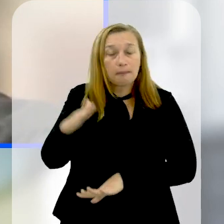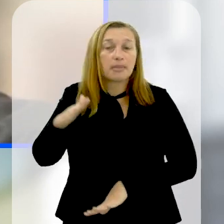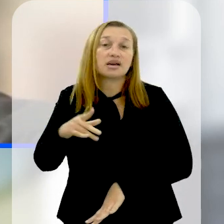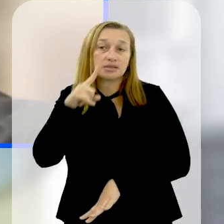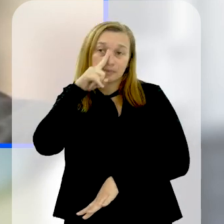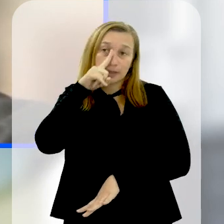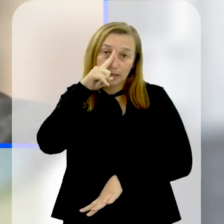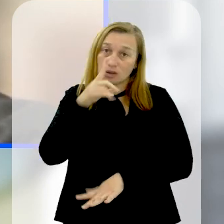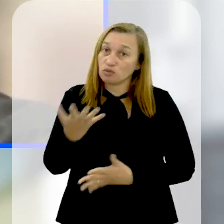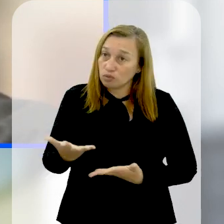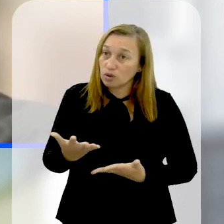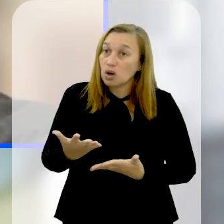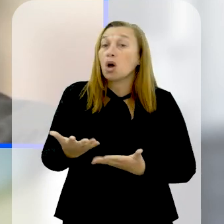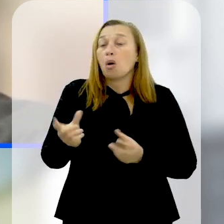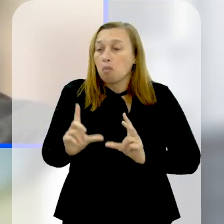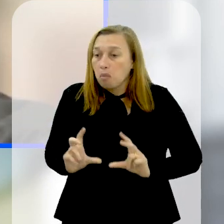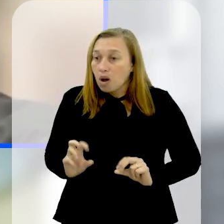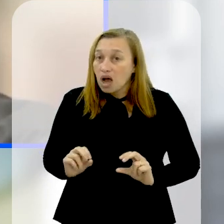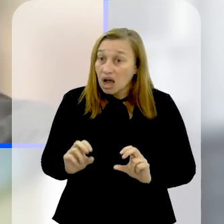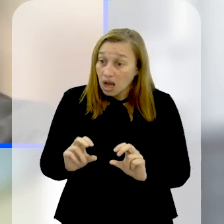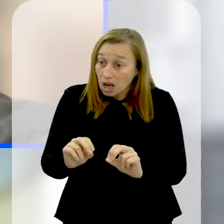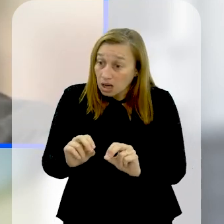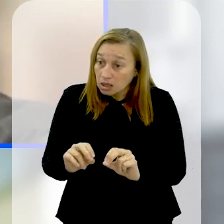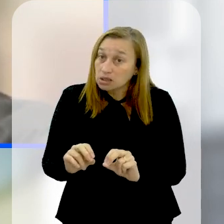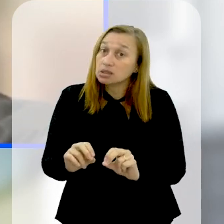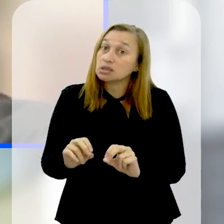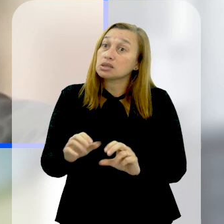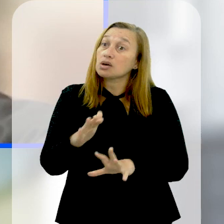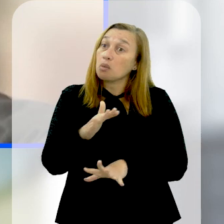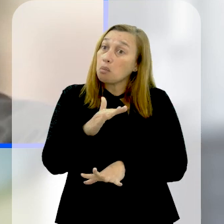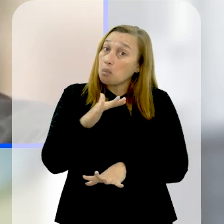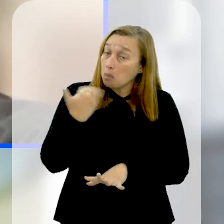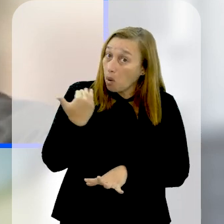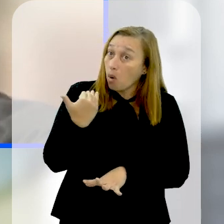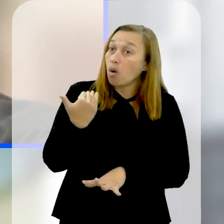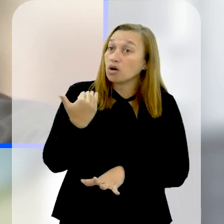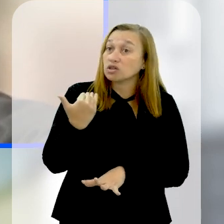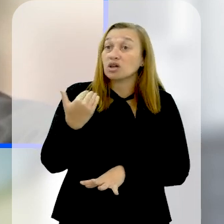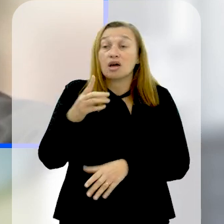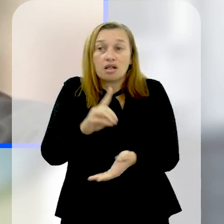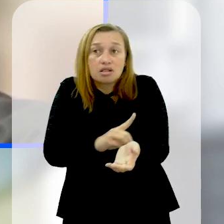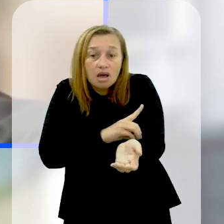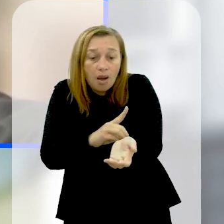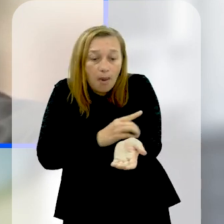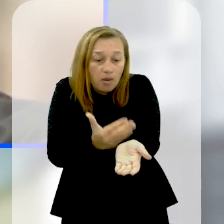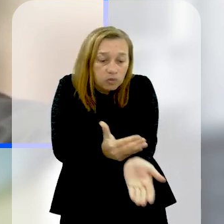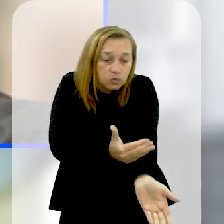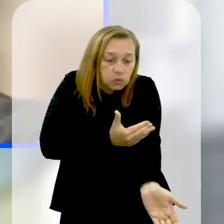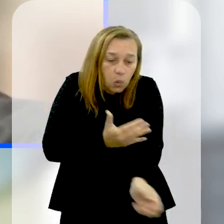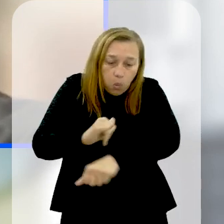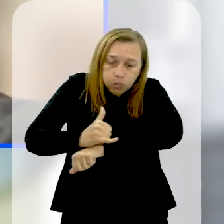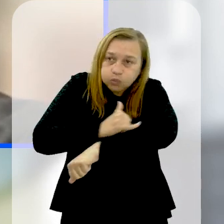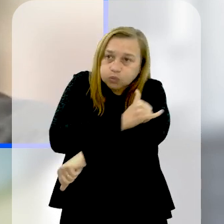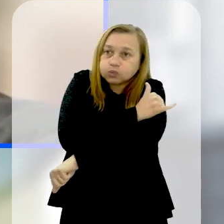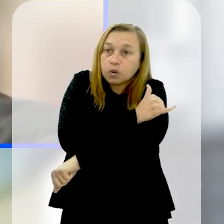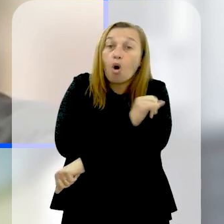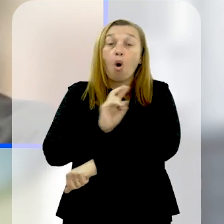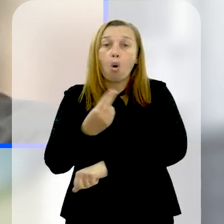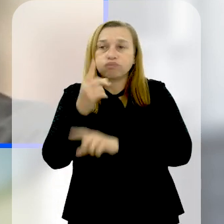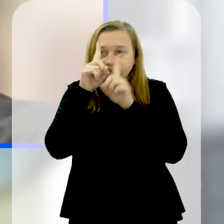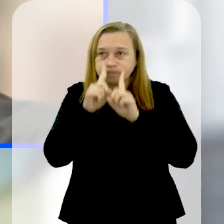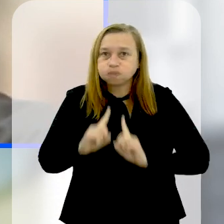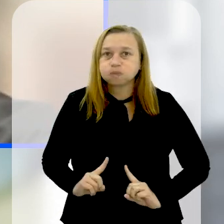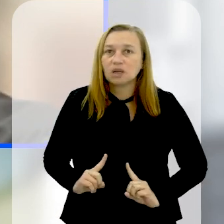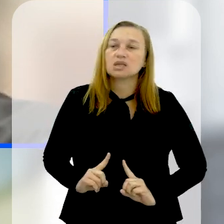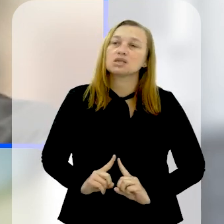mostrando 31 efeitos colaterais, como de câncer, insuficiência renal, insuficiência hepática, diabetes, hipertensão, obesidade, até